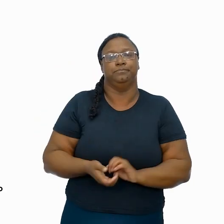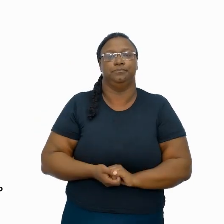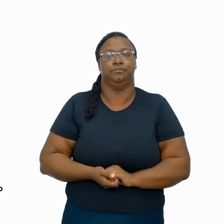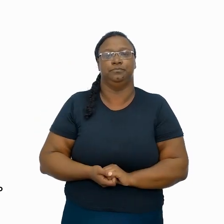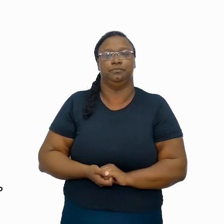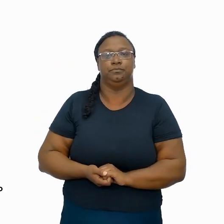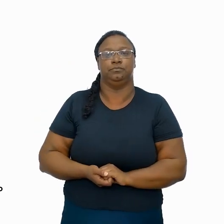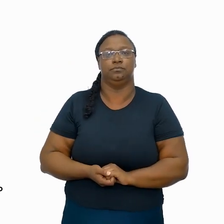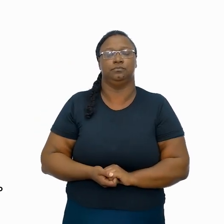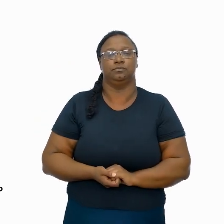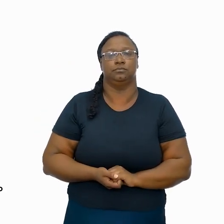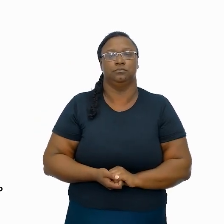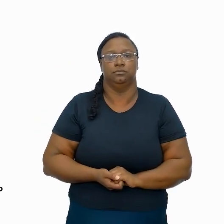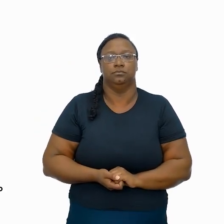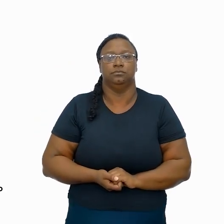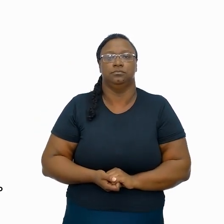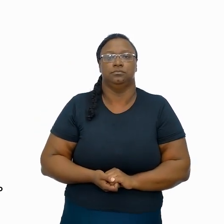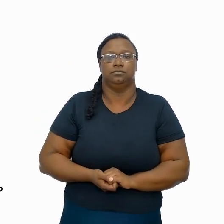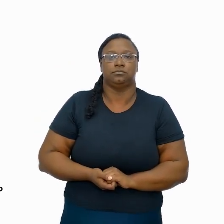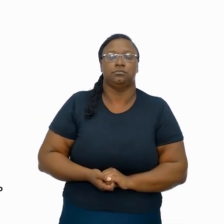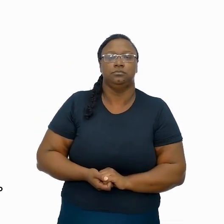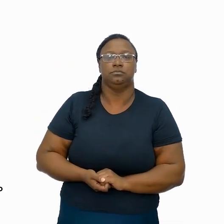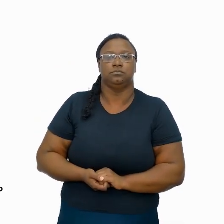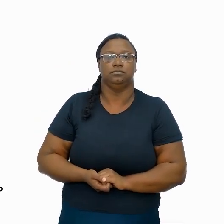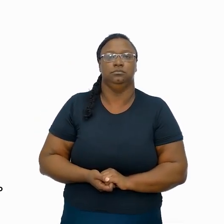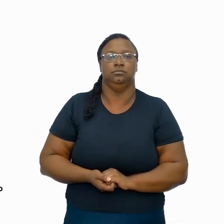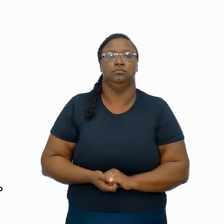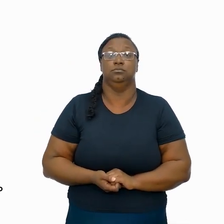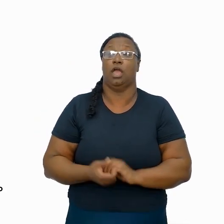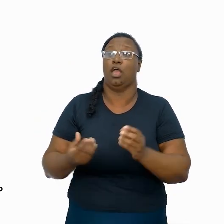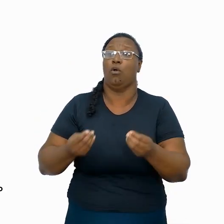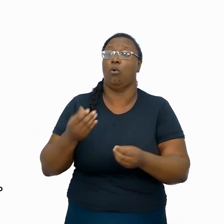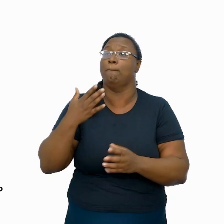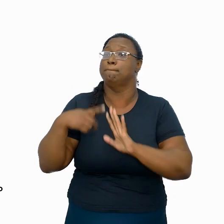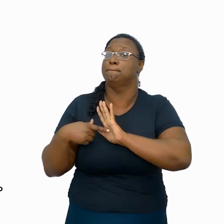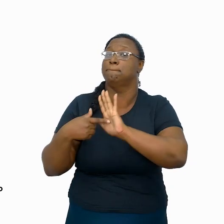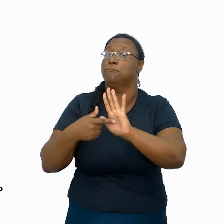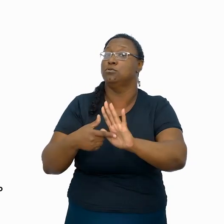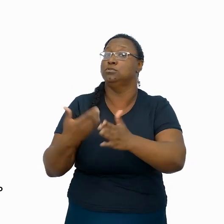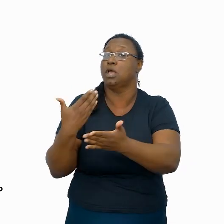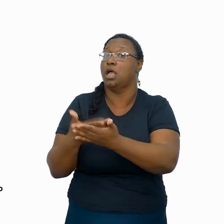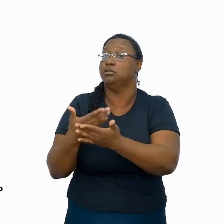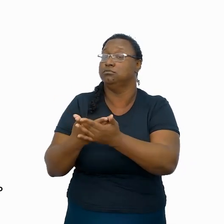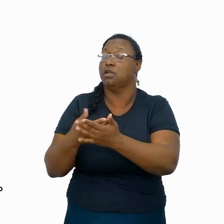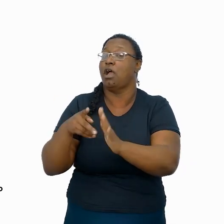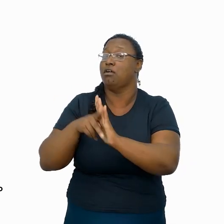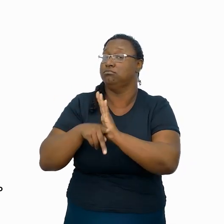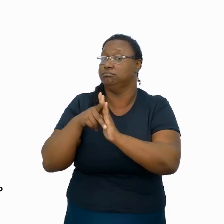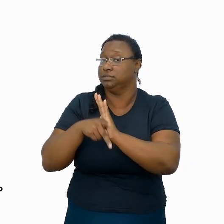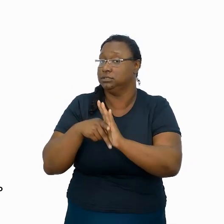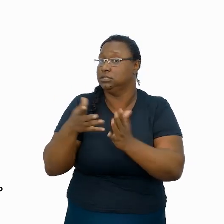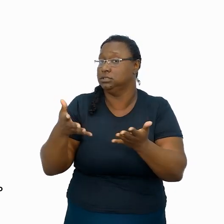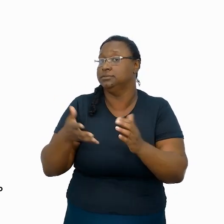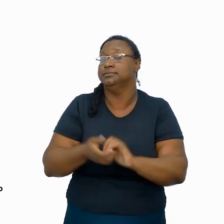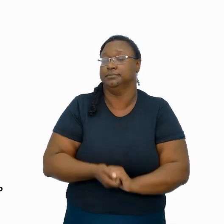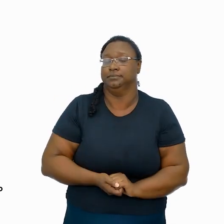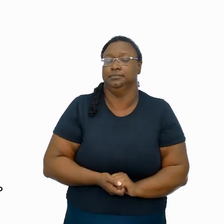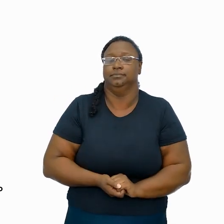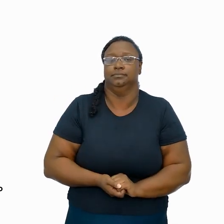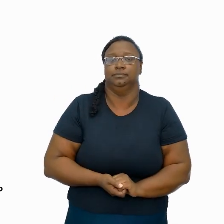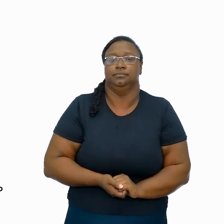a sua investigação ali, elaborem melhor a forma de apresentar a sua atividade investigativa, né, o tema que está sendo investigado